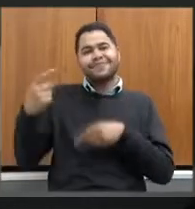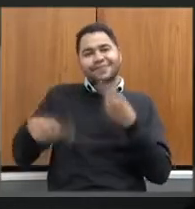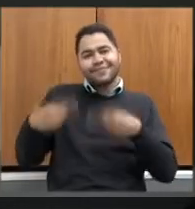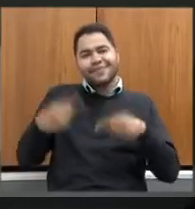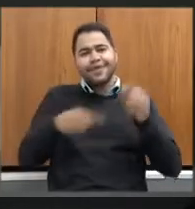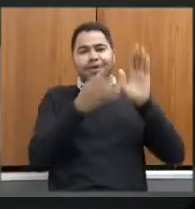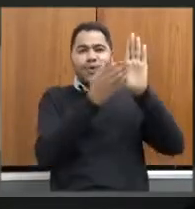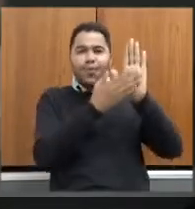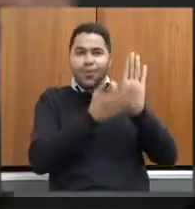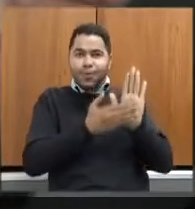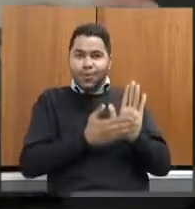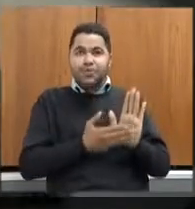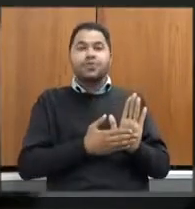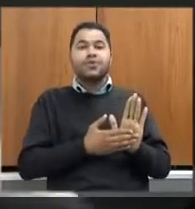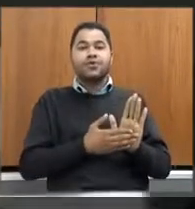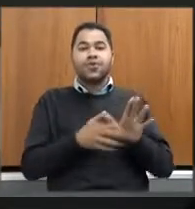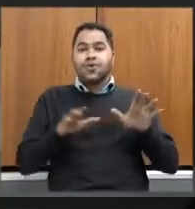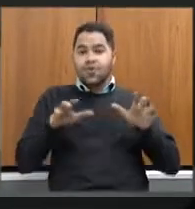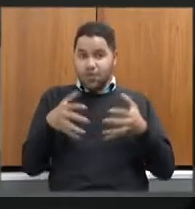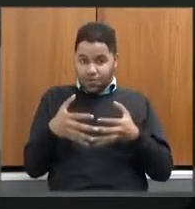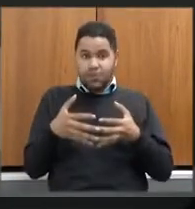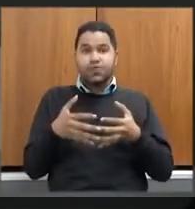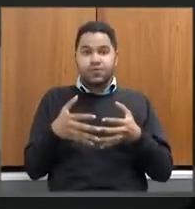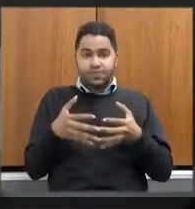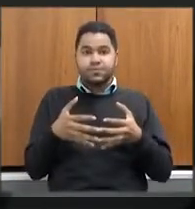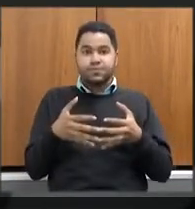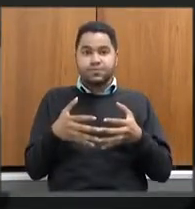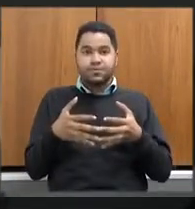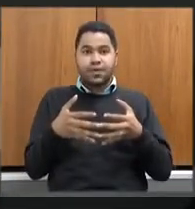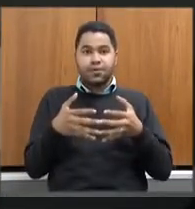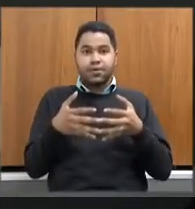proposições da comissão a